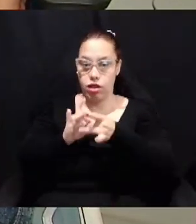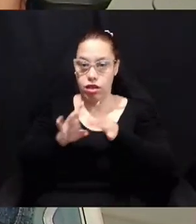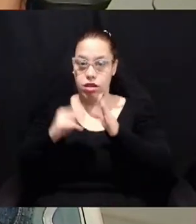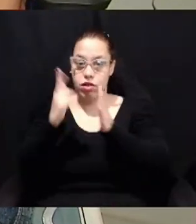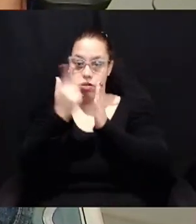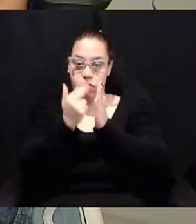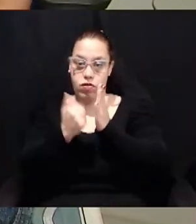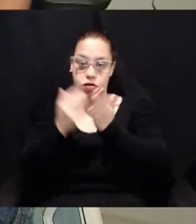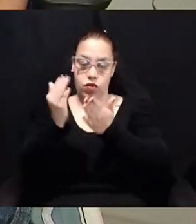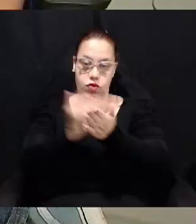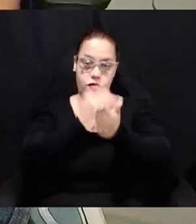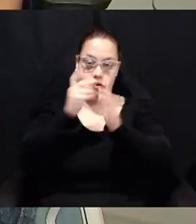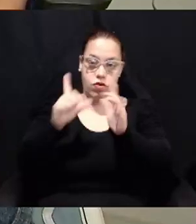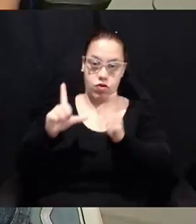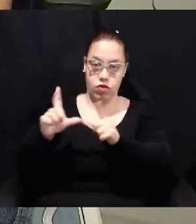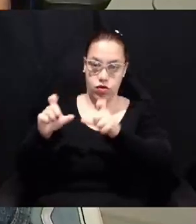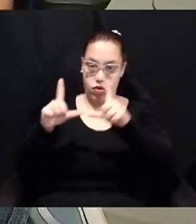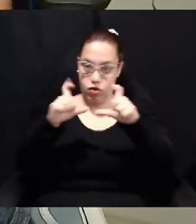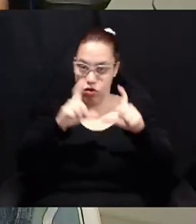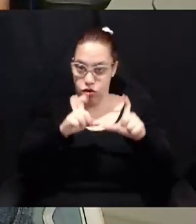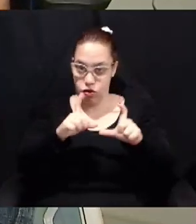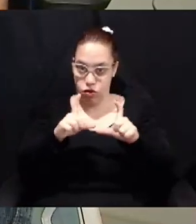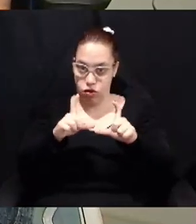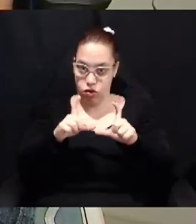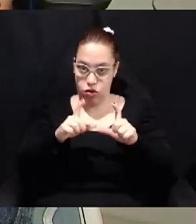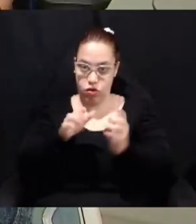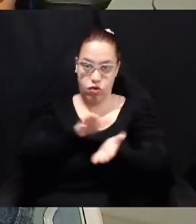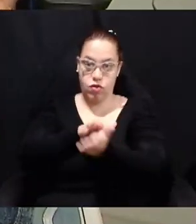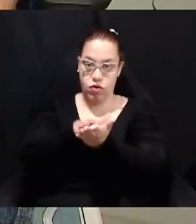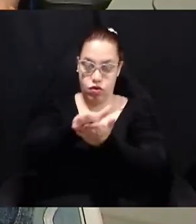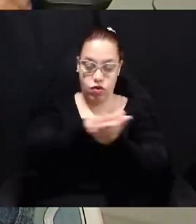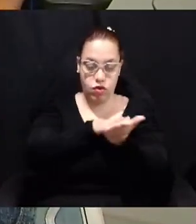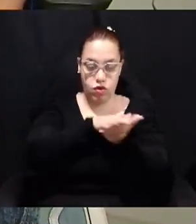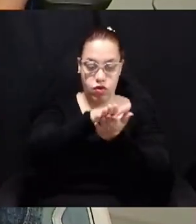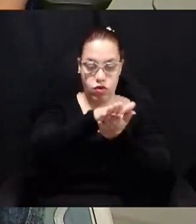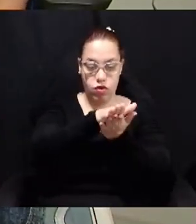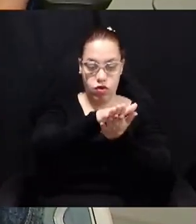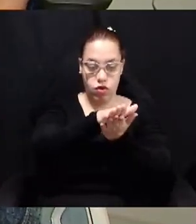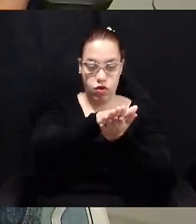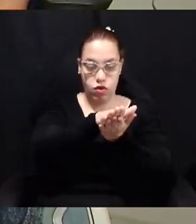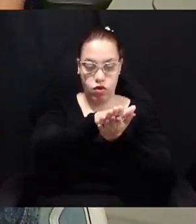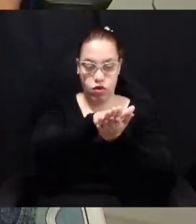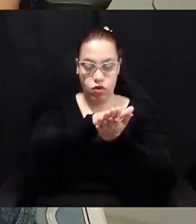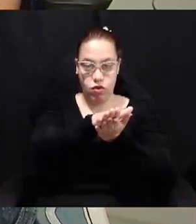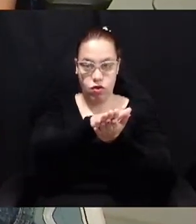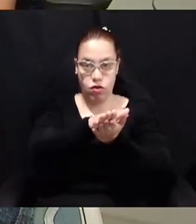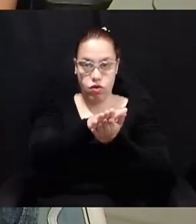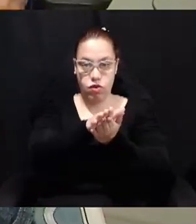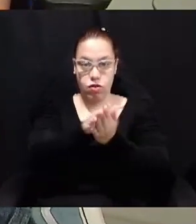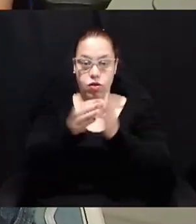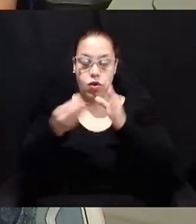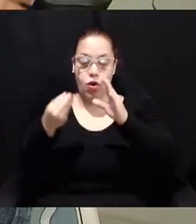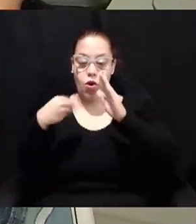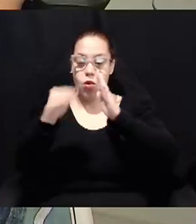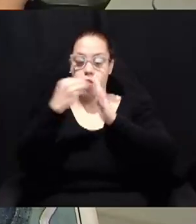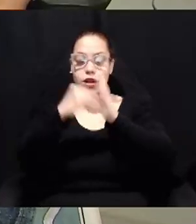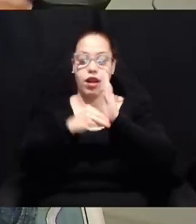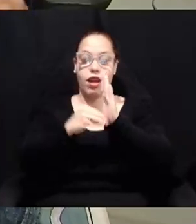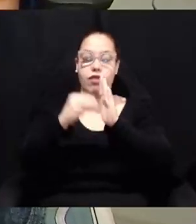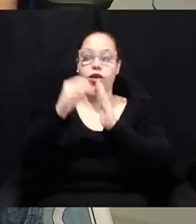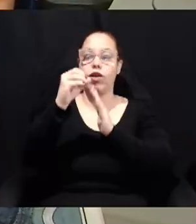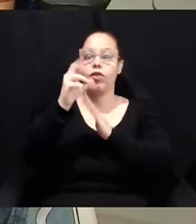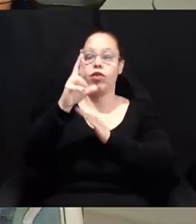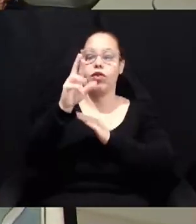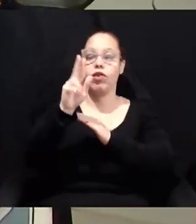uma foto ou escaneava no scanner e tal, e subia no Orkut, aquela rede social ancestral lá, que os maias e